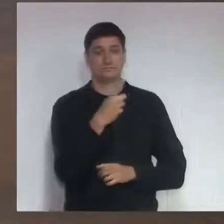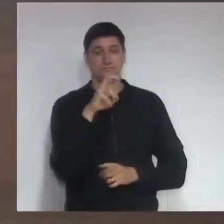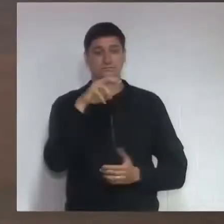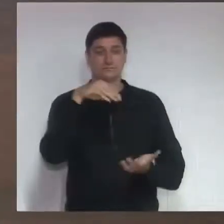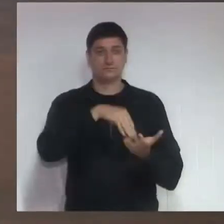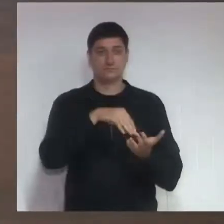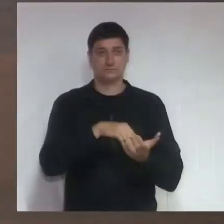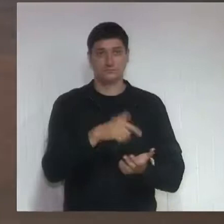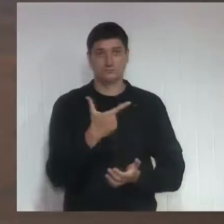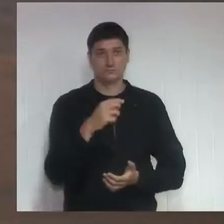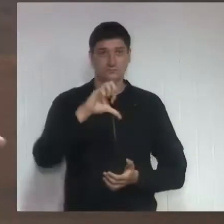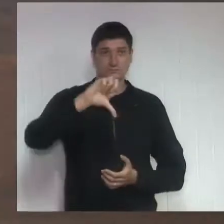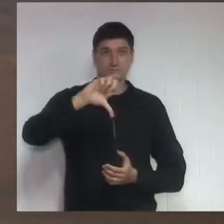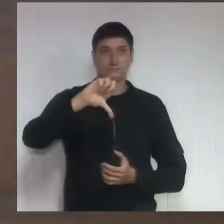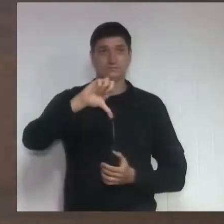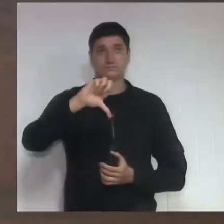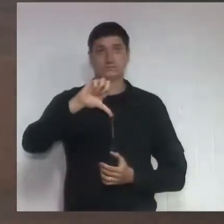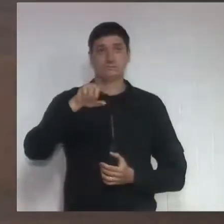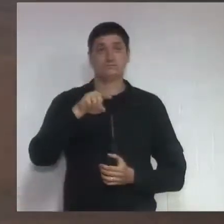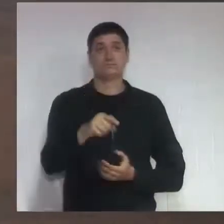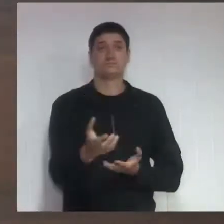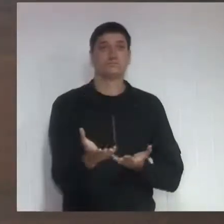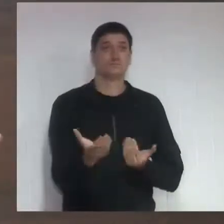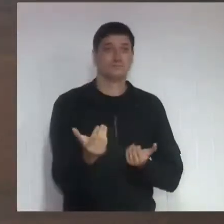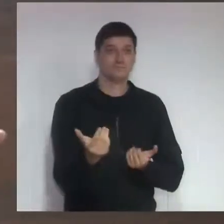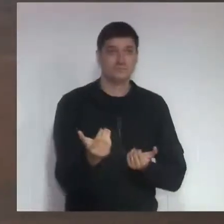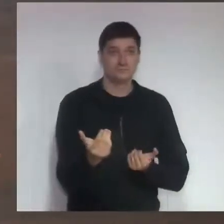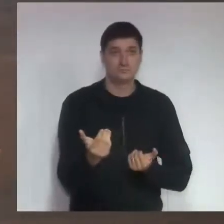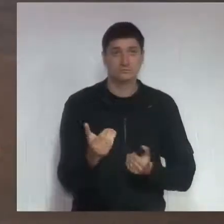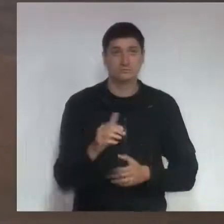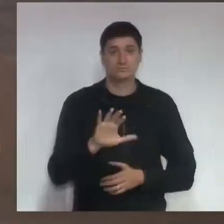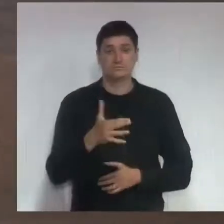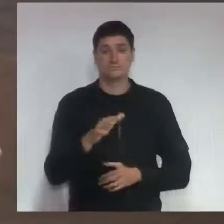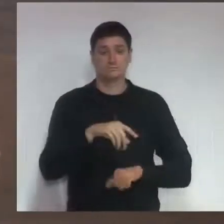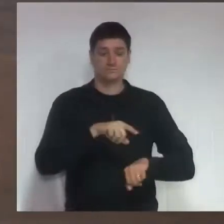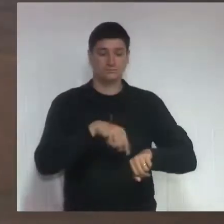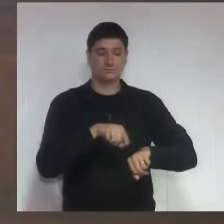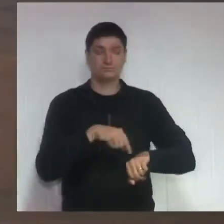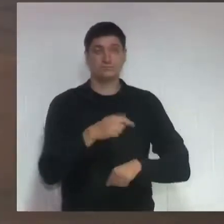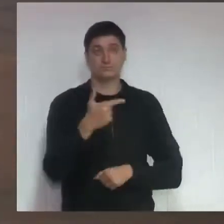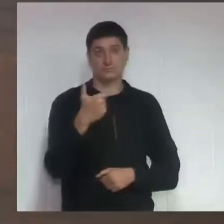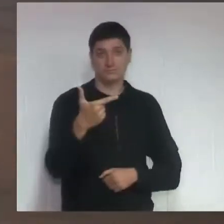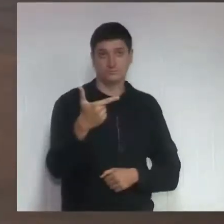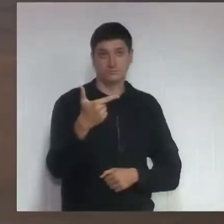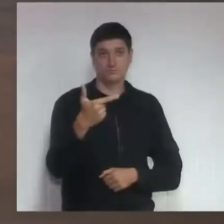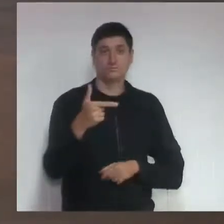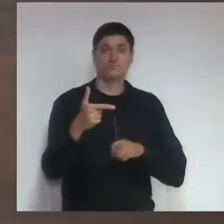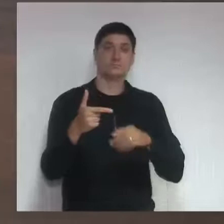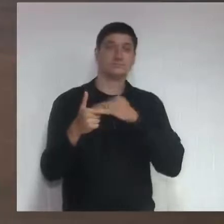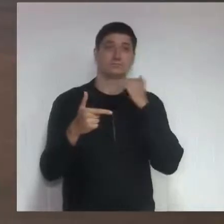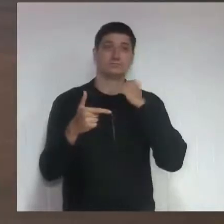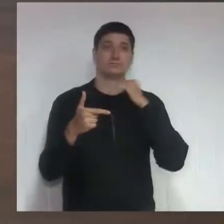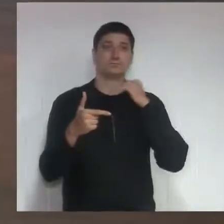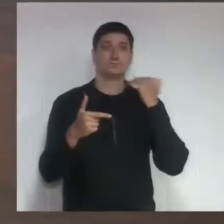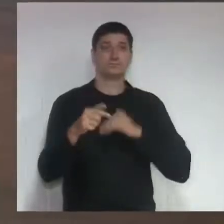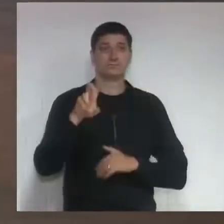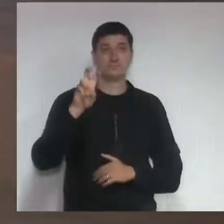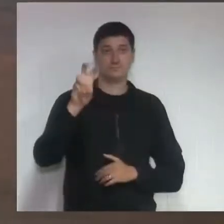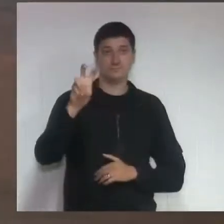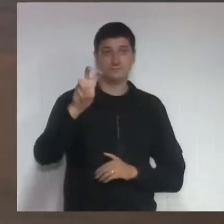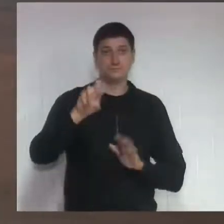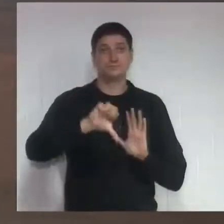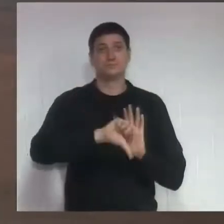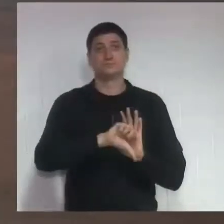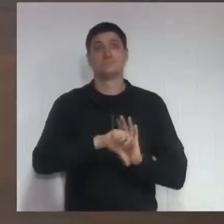anos. Esses jovens, a cada 2 horas, 5 vidas são perdidas para a violência.